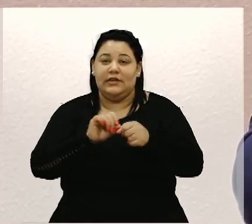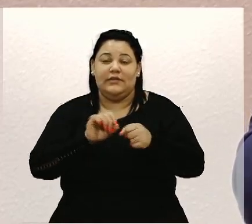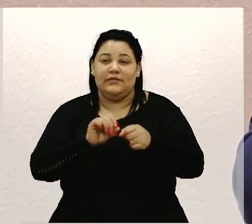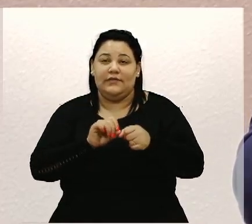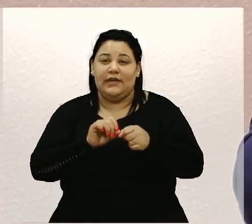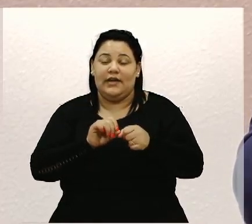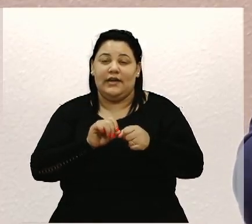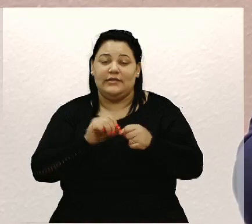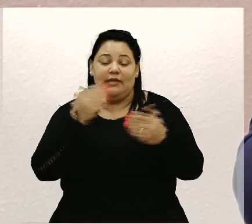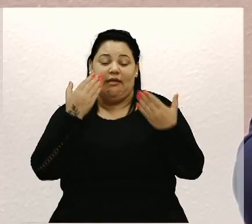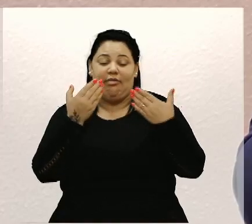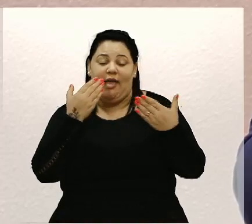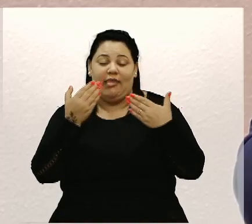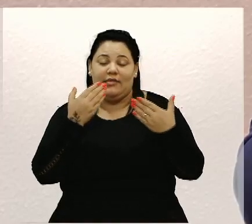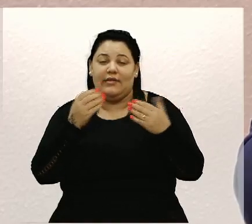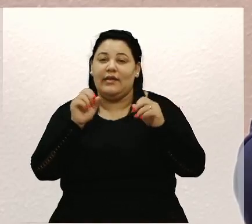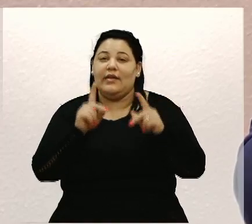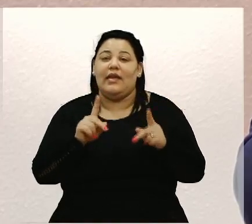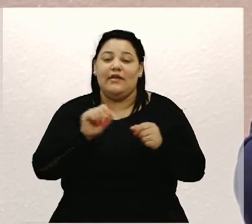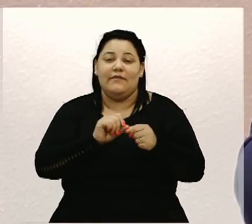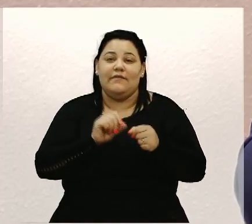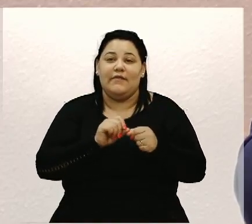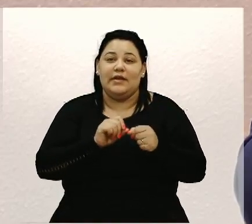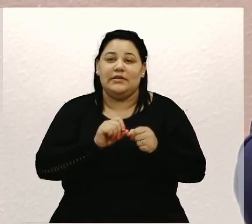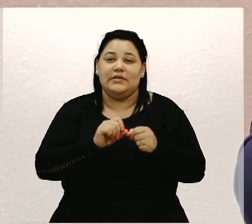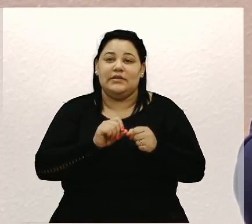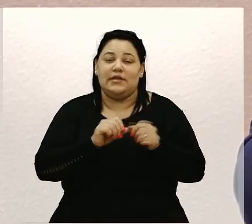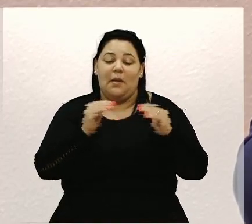deliberações é o plenário das inconstitucionalidades ou não.